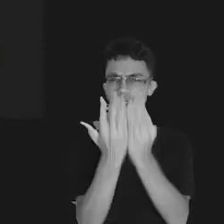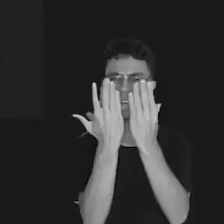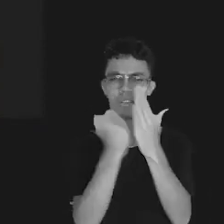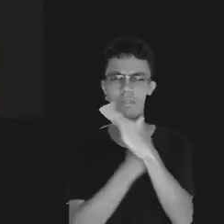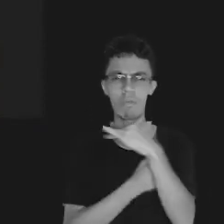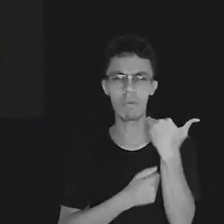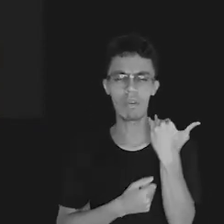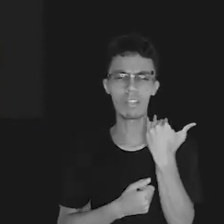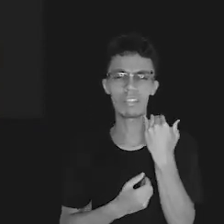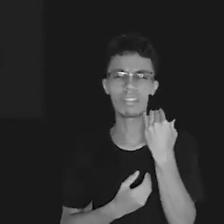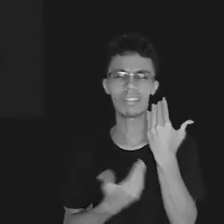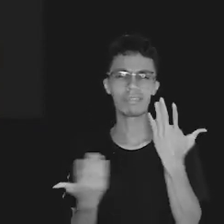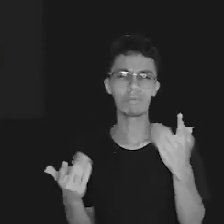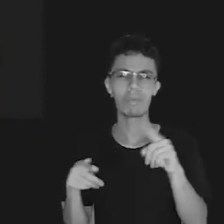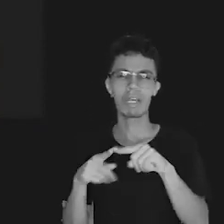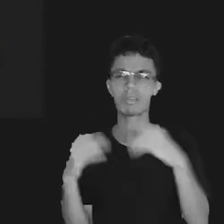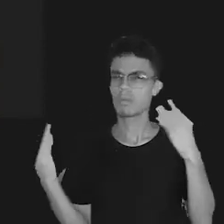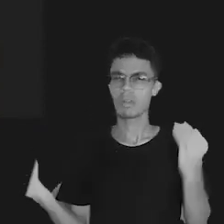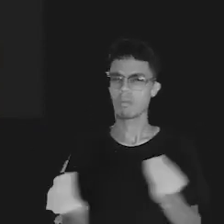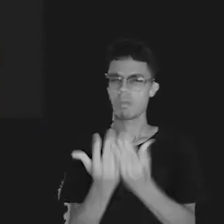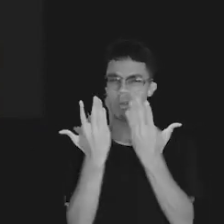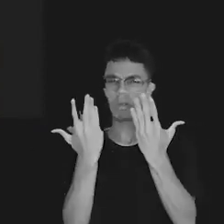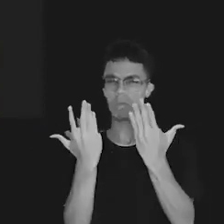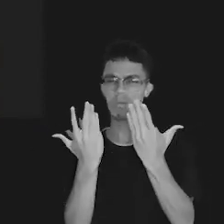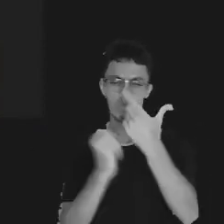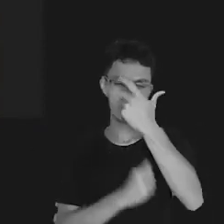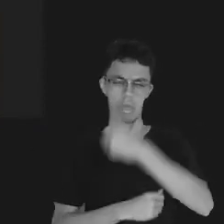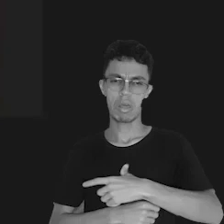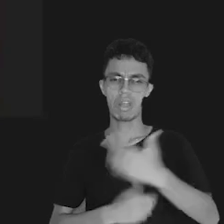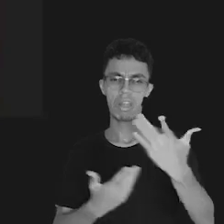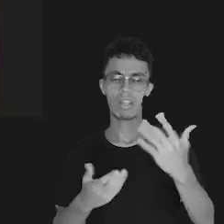milagre? Mas não era tão milagroso?